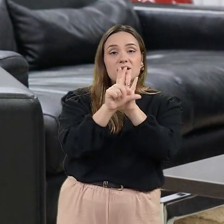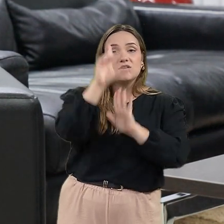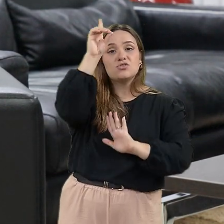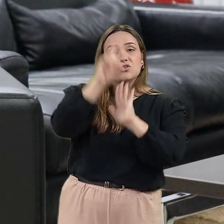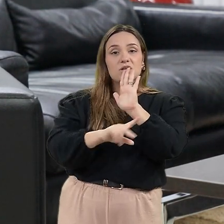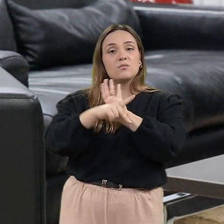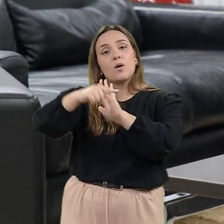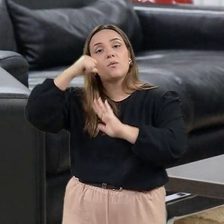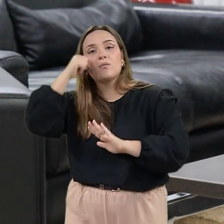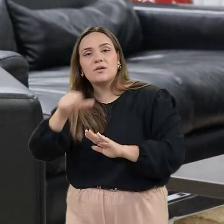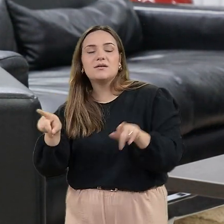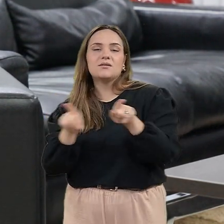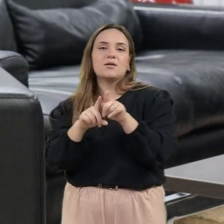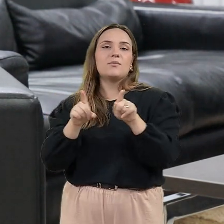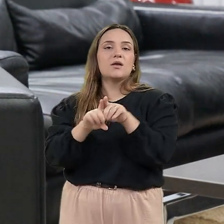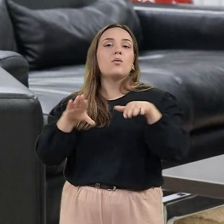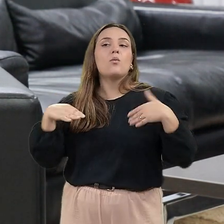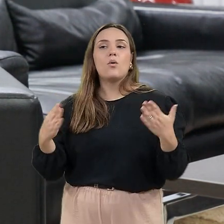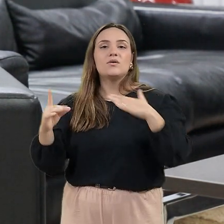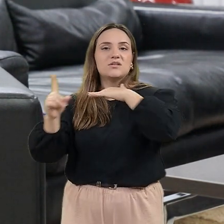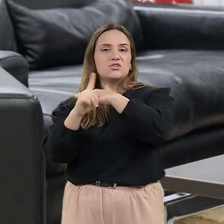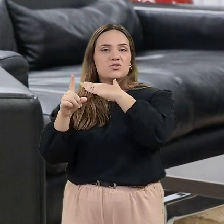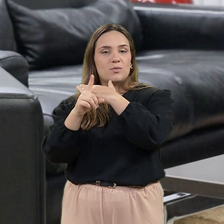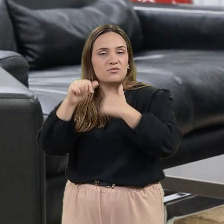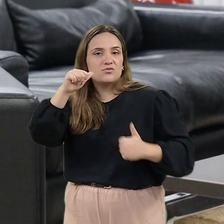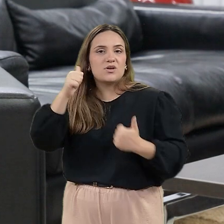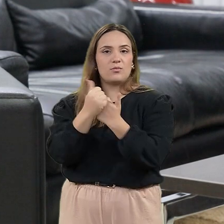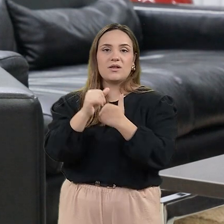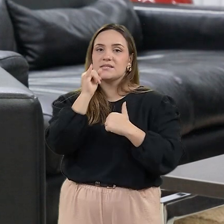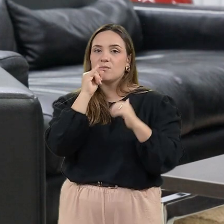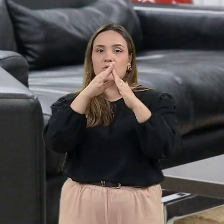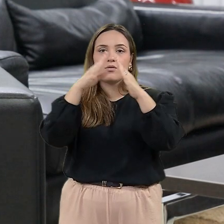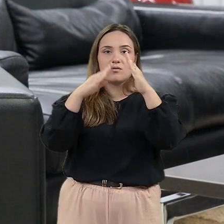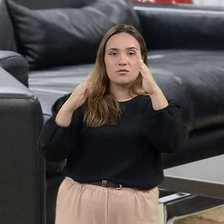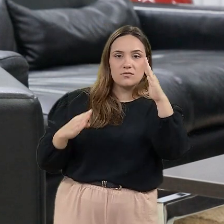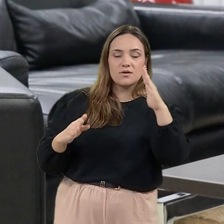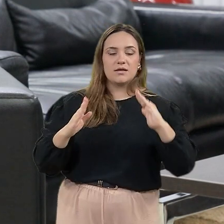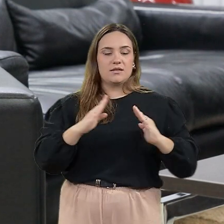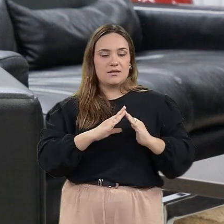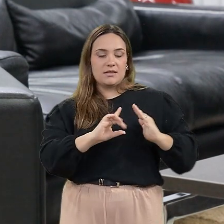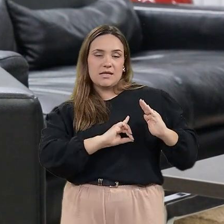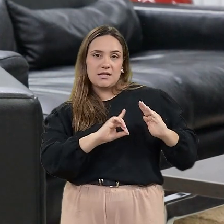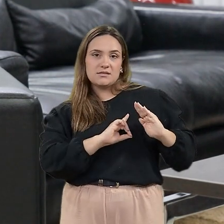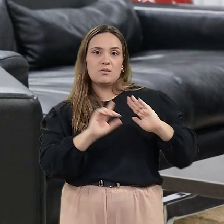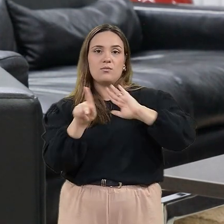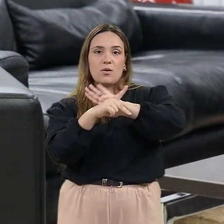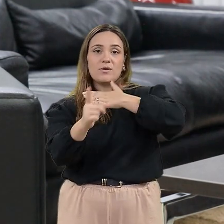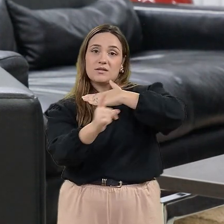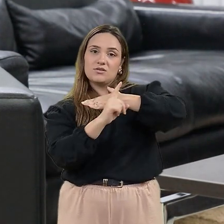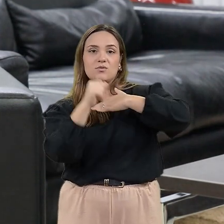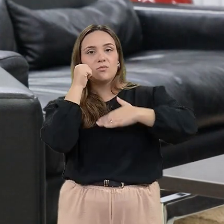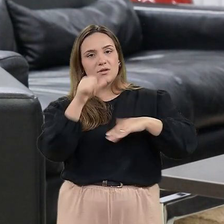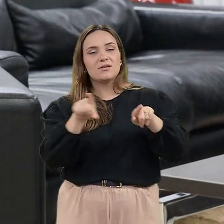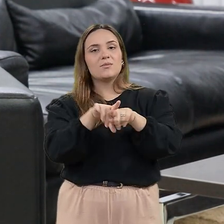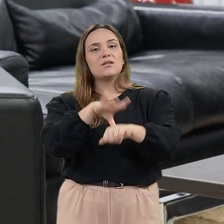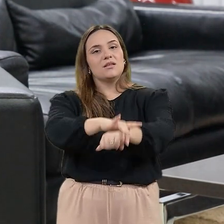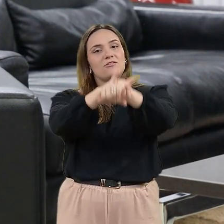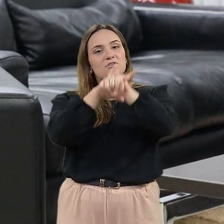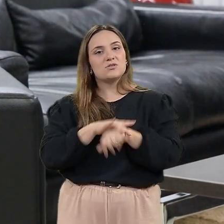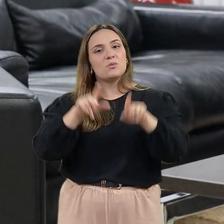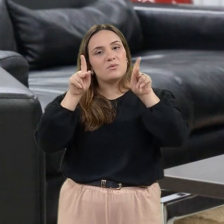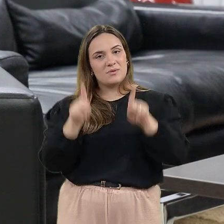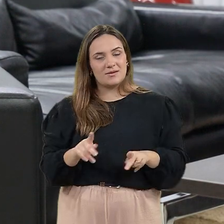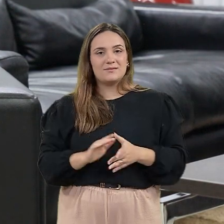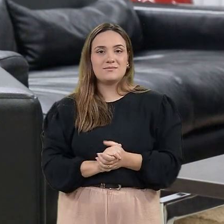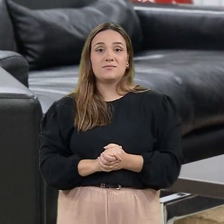leis, direitos das mulheres e a rede de atendimento, como a Casa da Mulher Brasileira, a Delegacia de Atendimento à Mulher e as